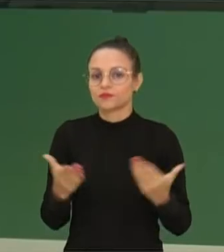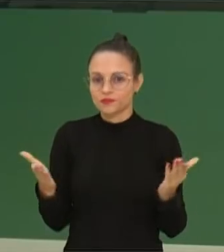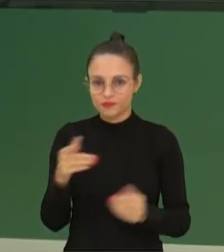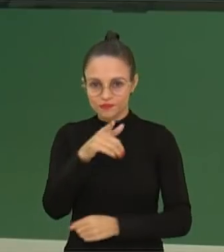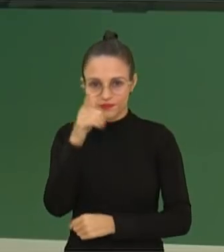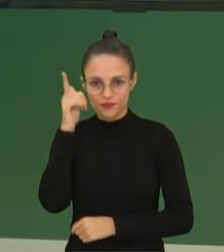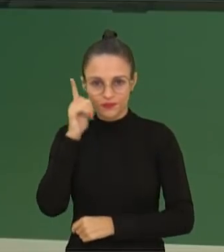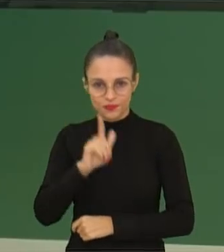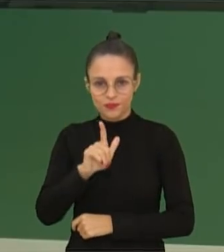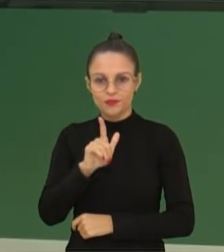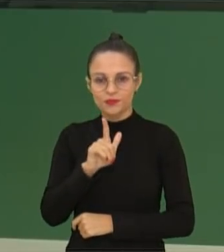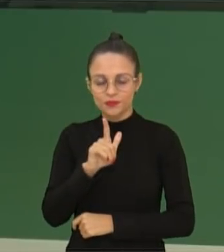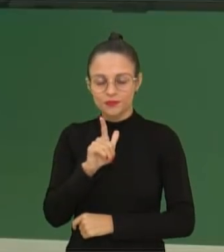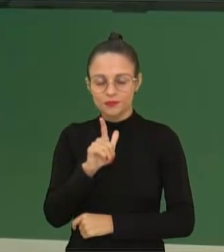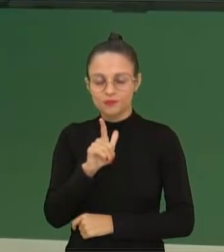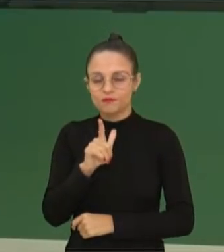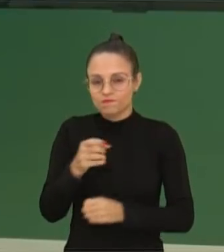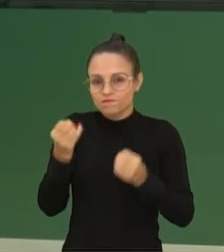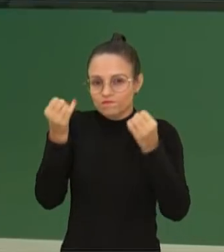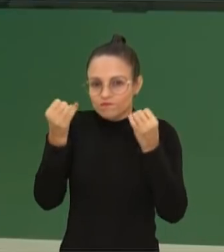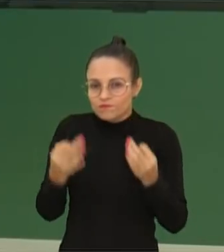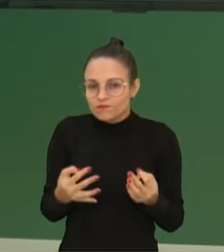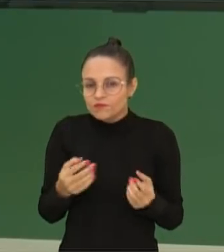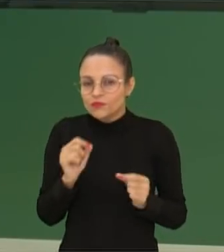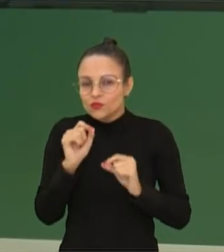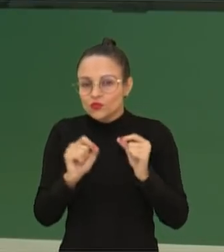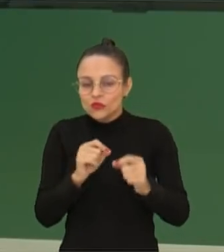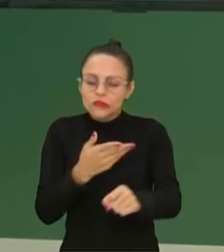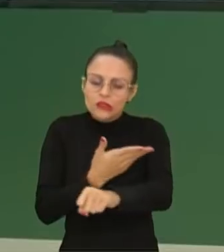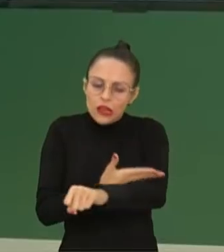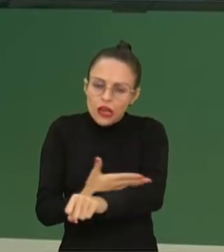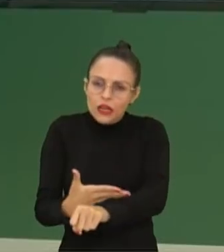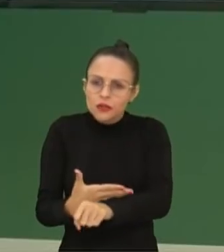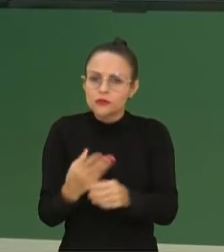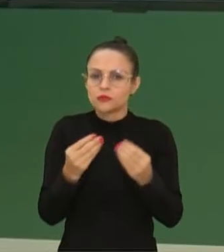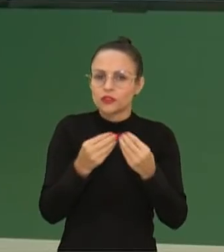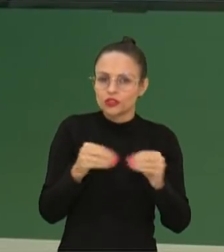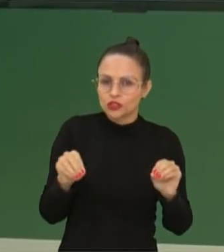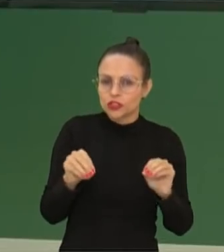E aí, conseguiu citar alguns desses hábitos?